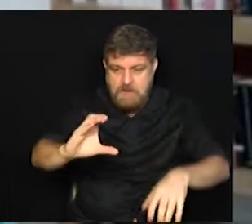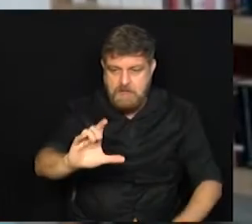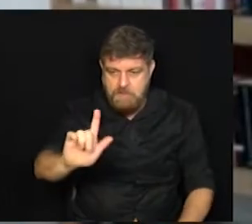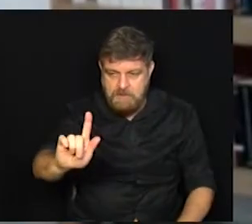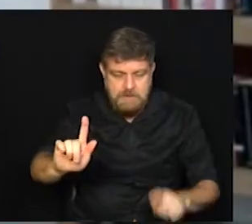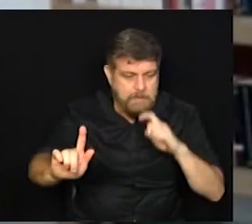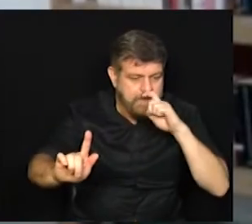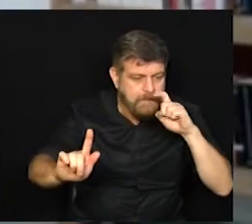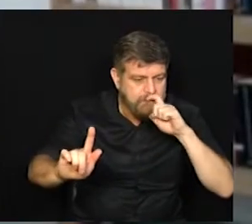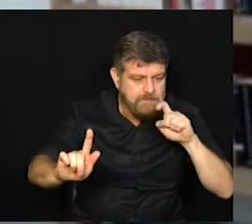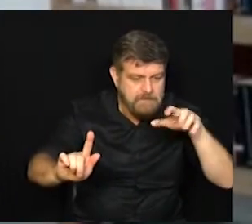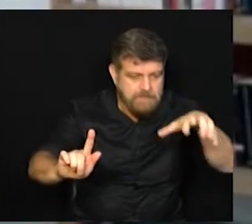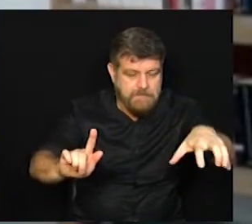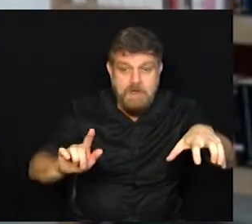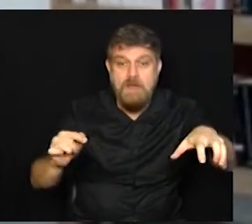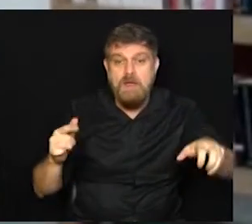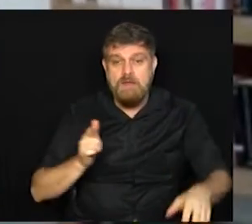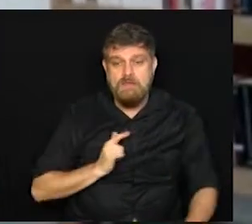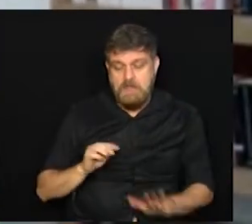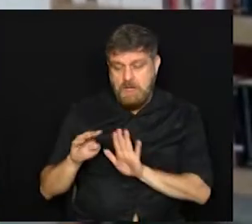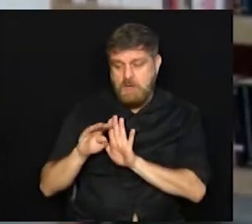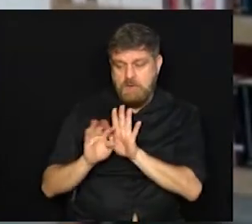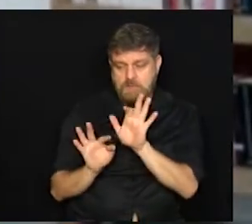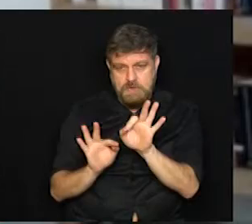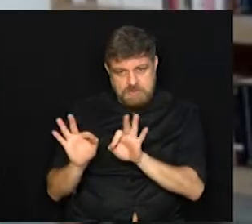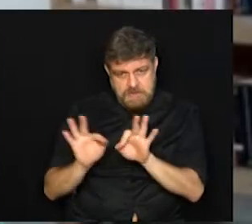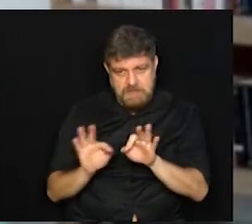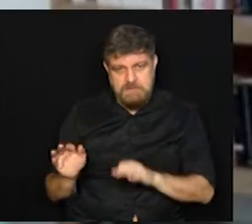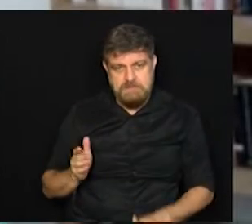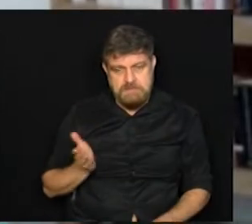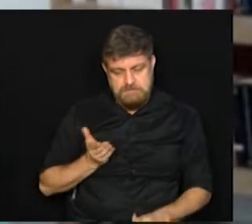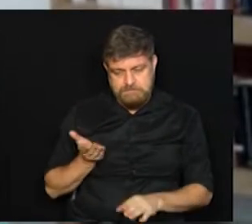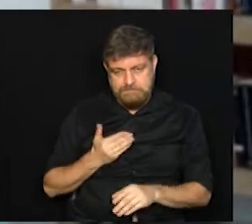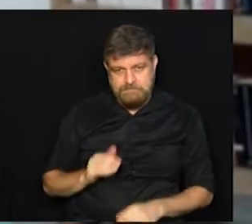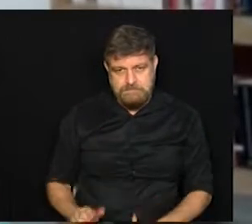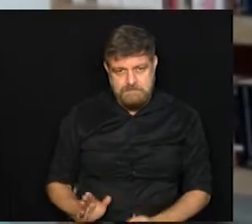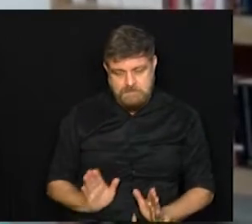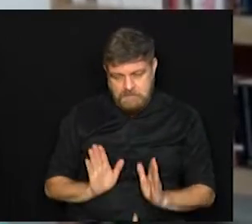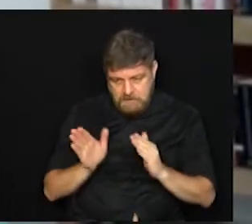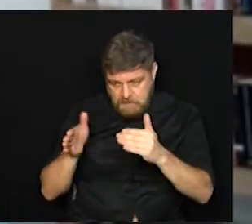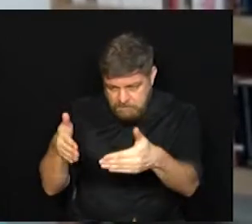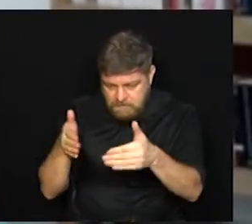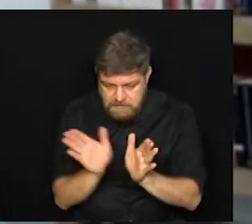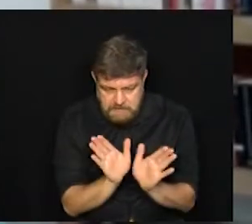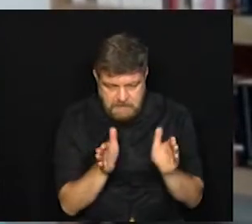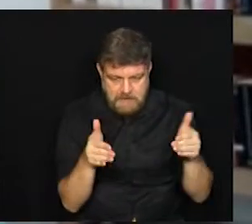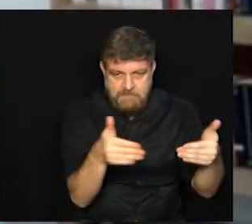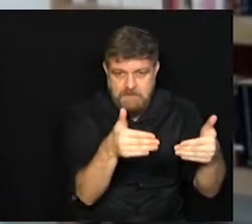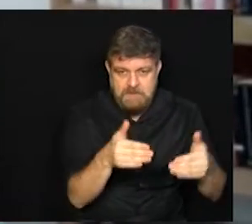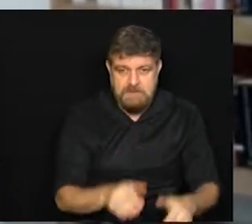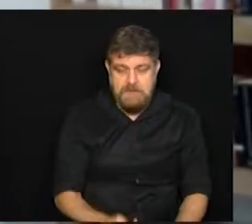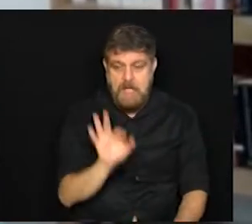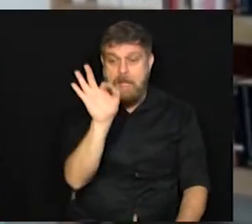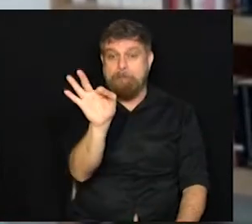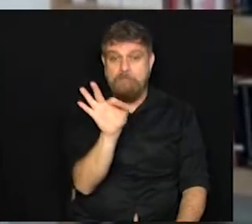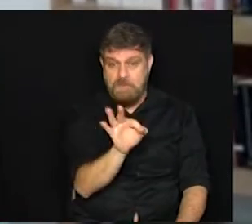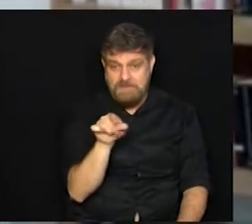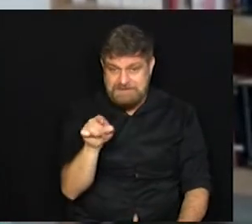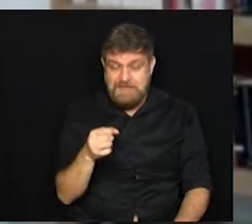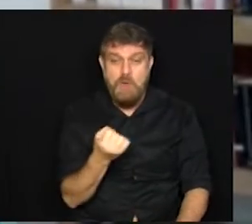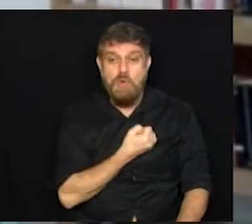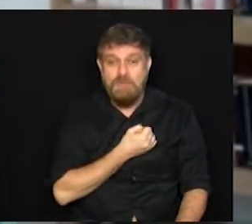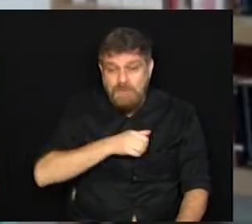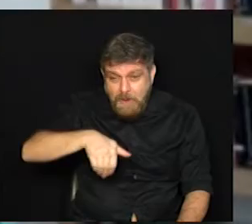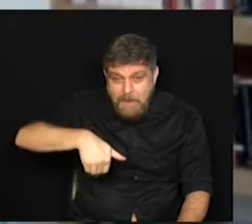que os próximos projetos contemplem, inclusive proporcionalmente de